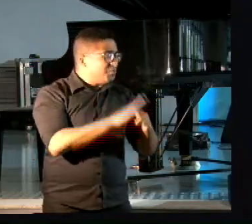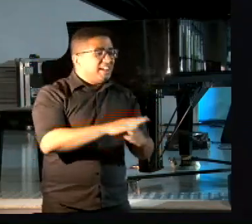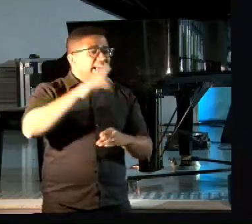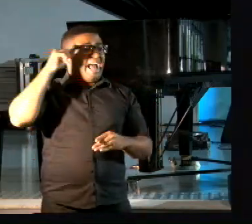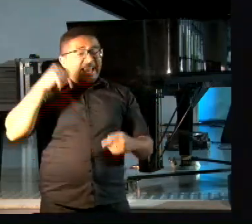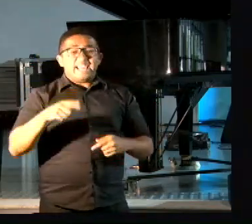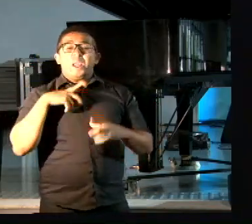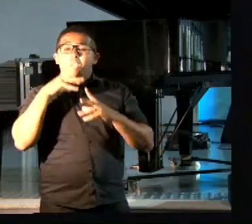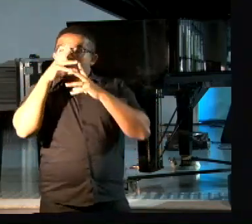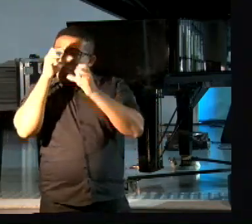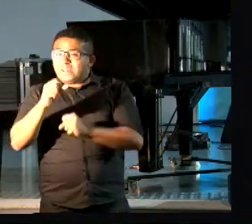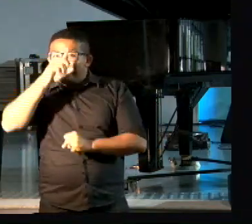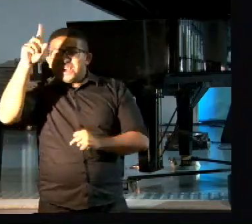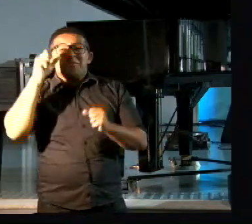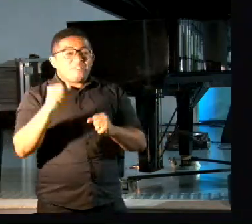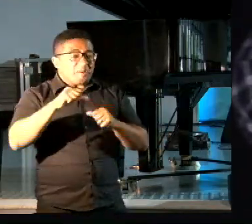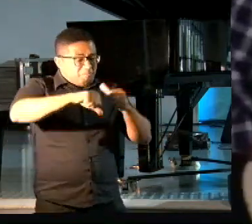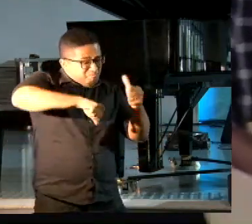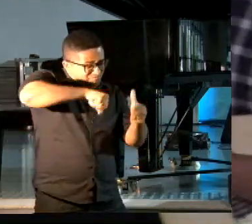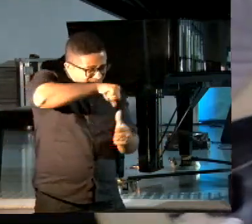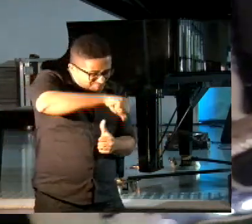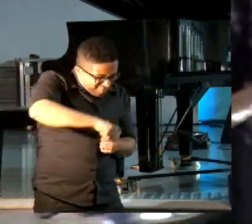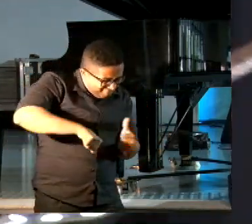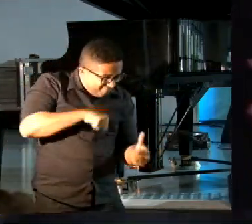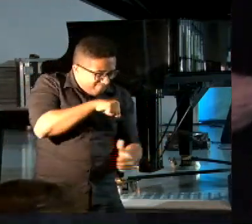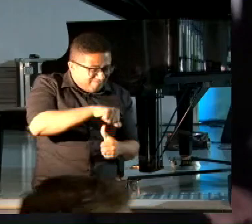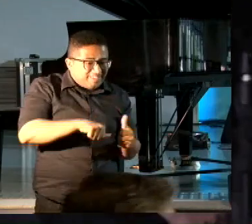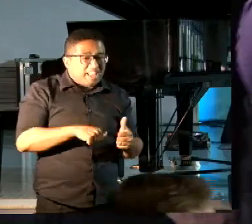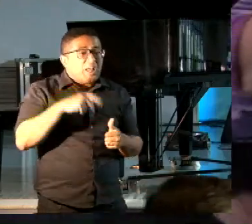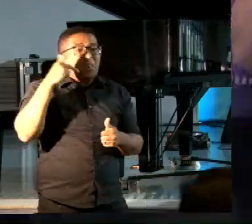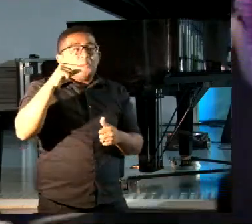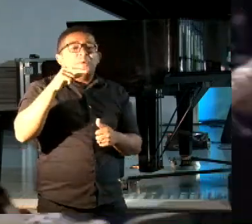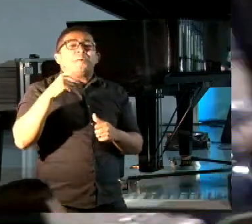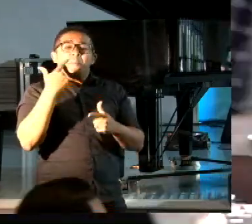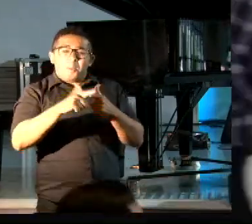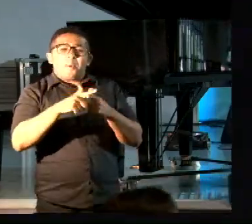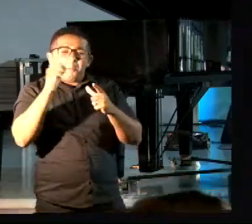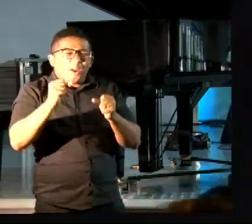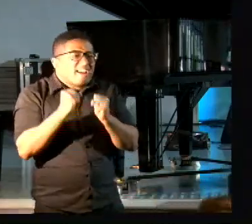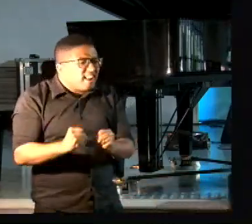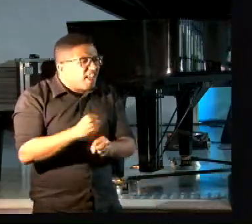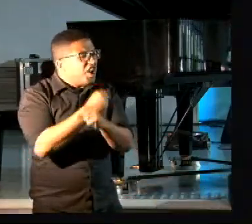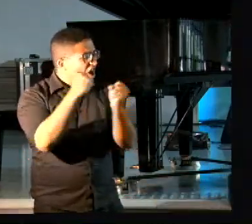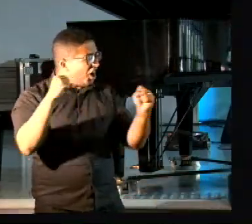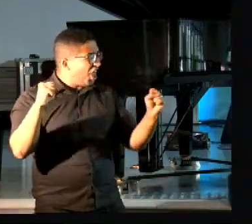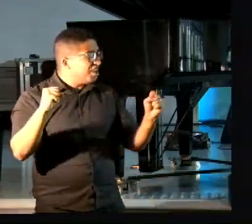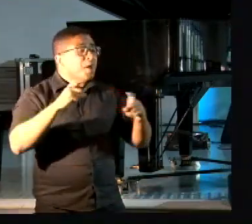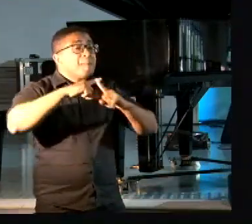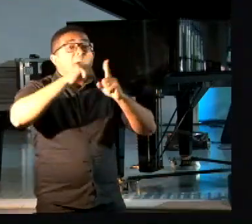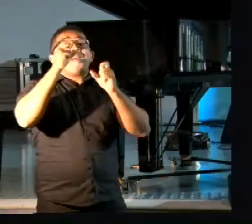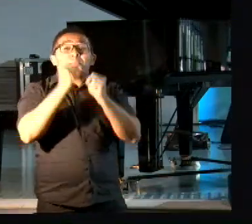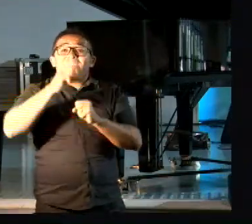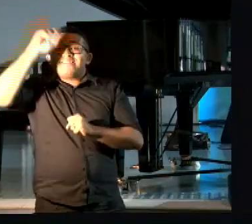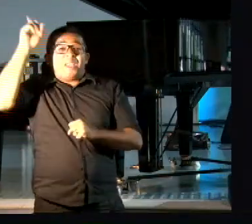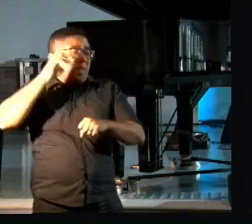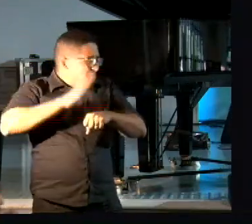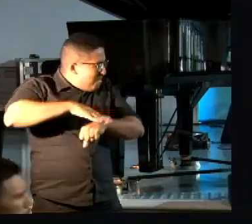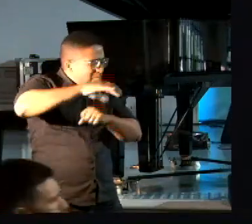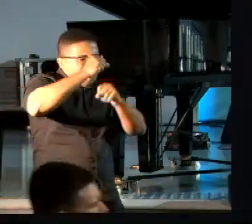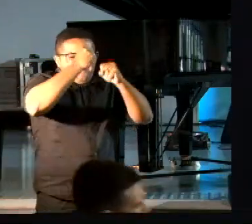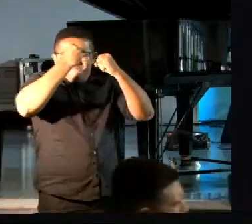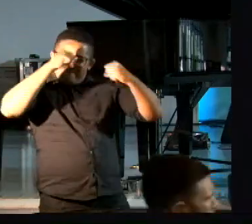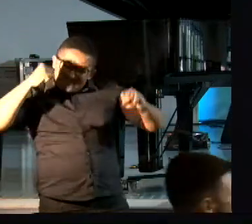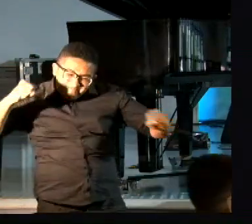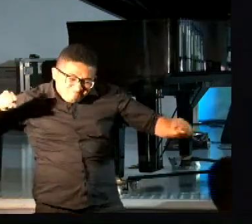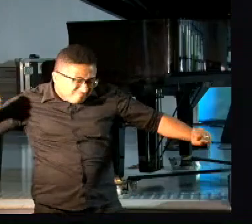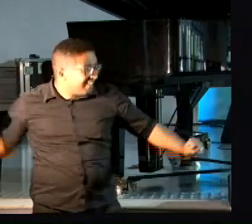Deus será sobrenatural. A tua tentação pode ser grande, mas o poder de Deus, o suprimento de Deus é maior do que a tua tentação.